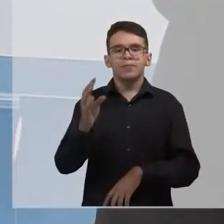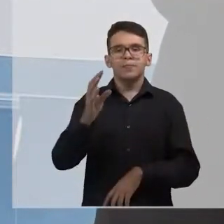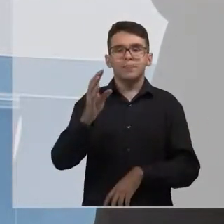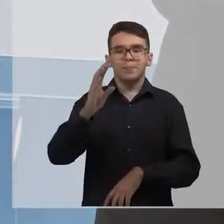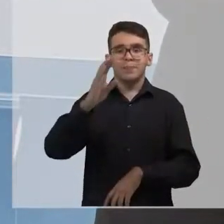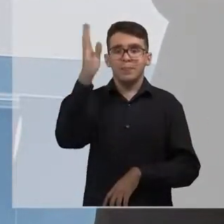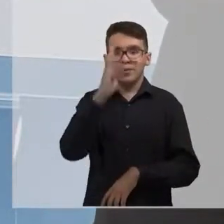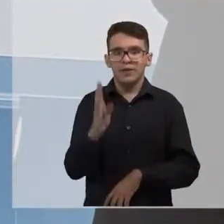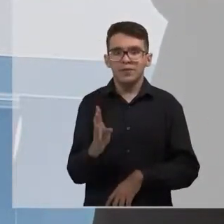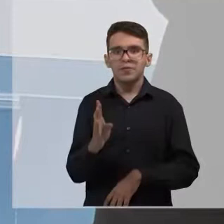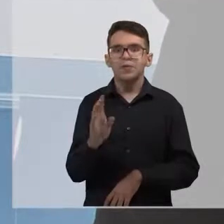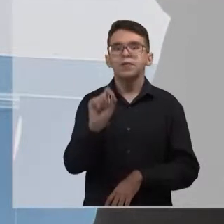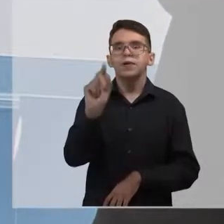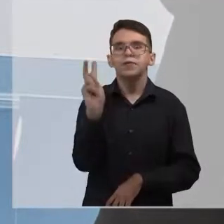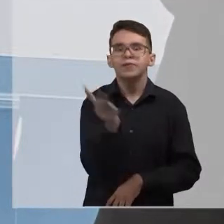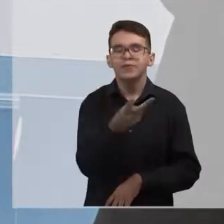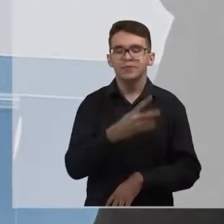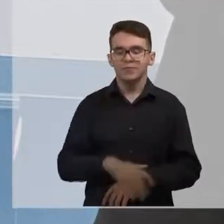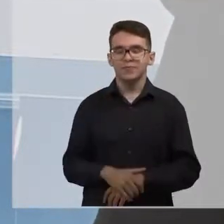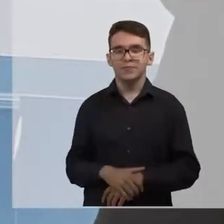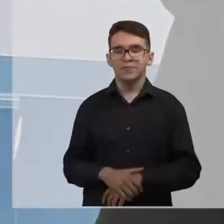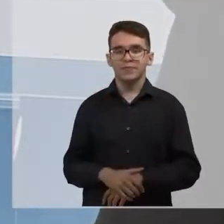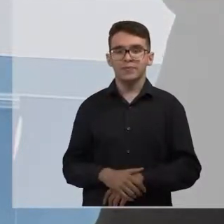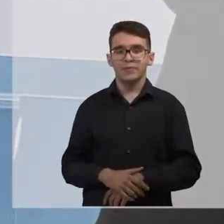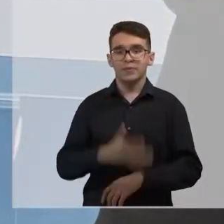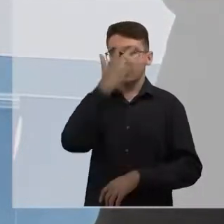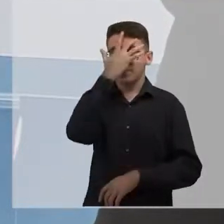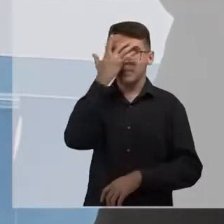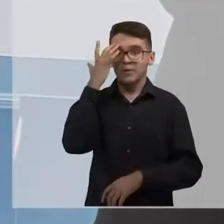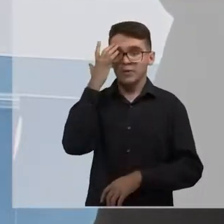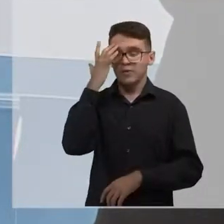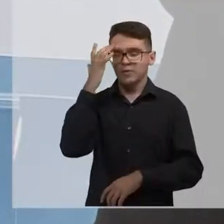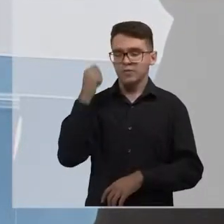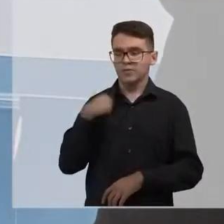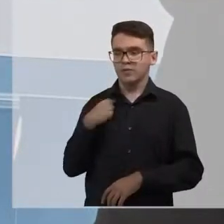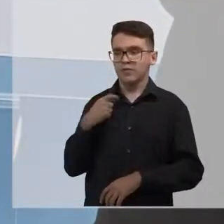dizer. Existem familiares e se intrigam.